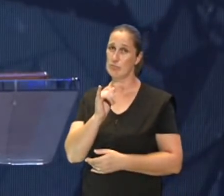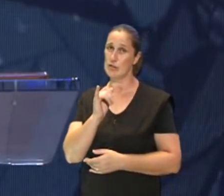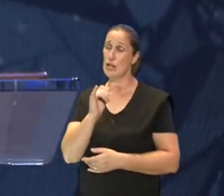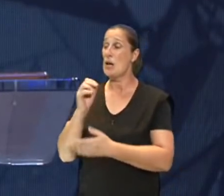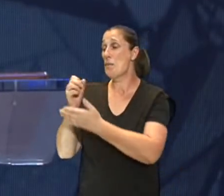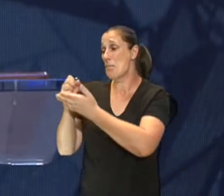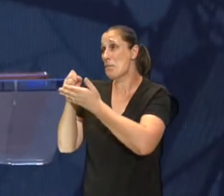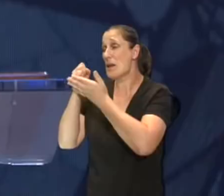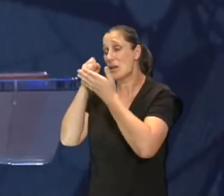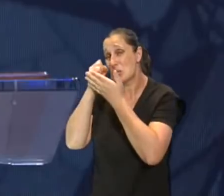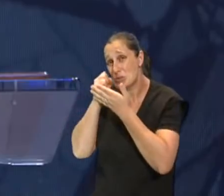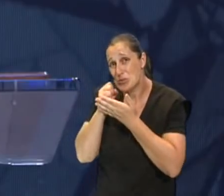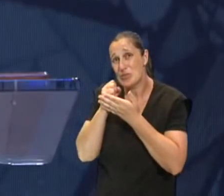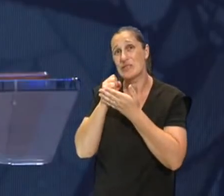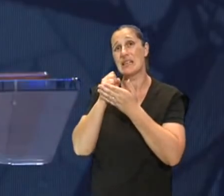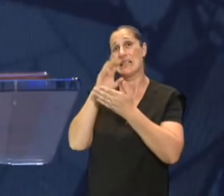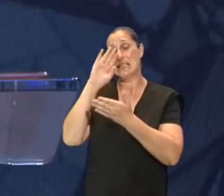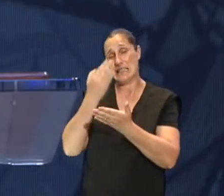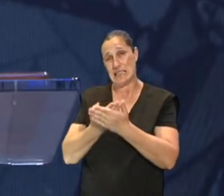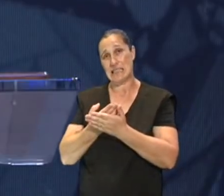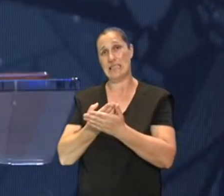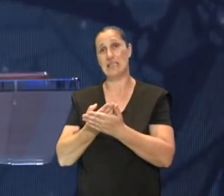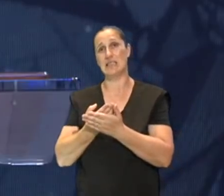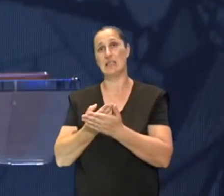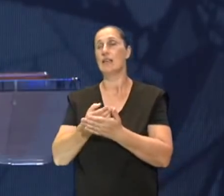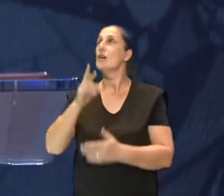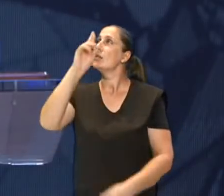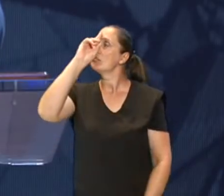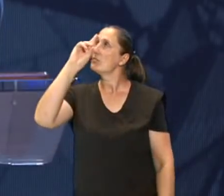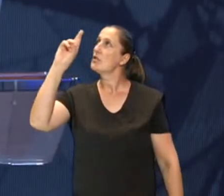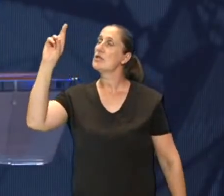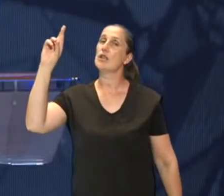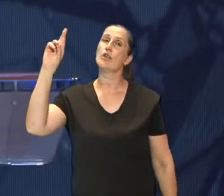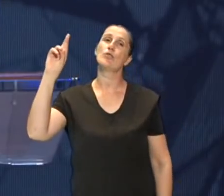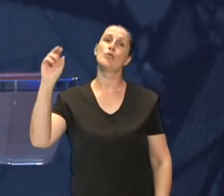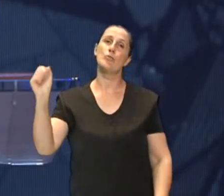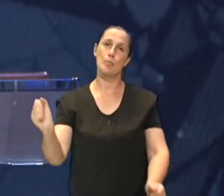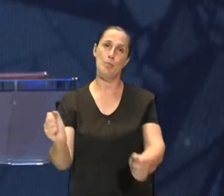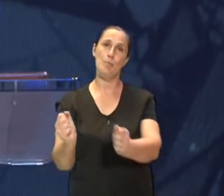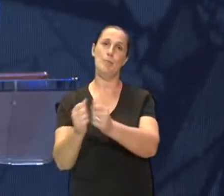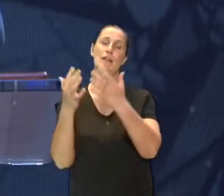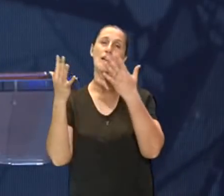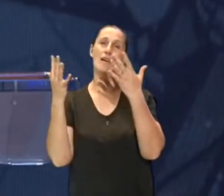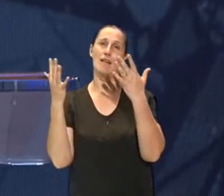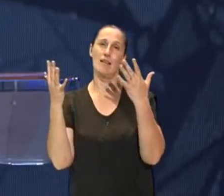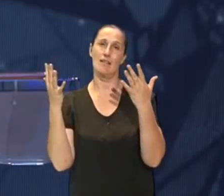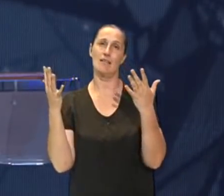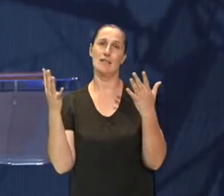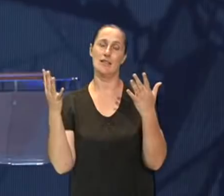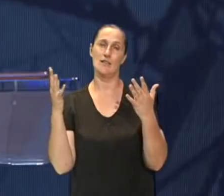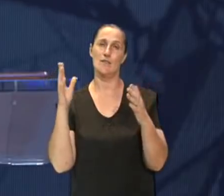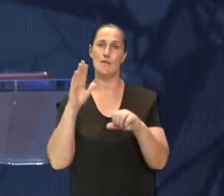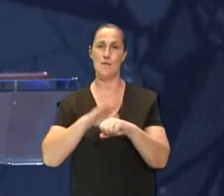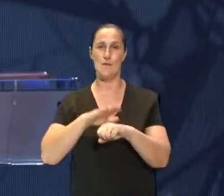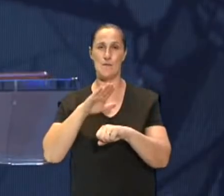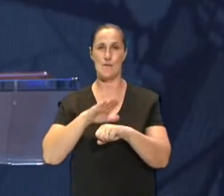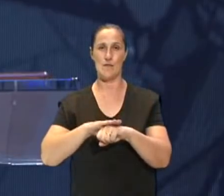me ajuda a crer. E o Senhor foi lá e fez um milagre. Sabe por